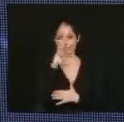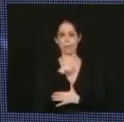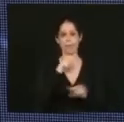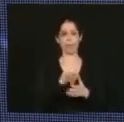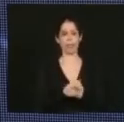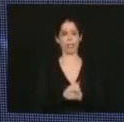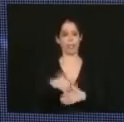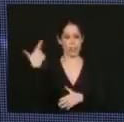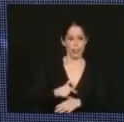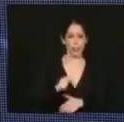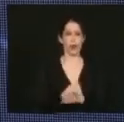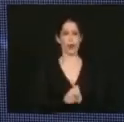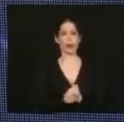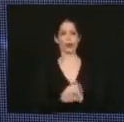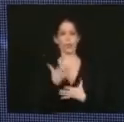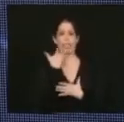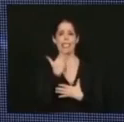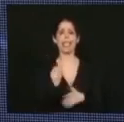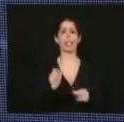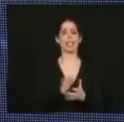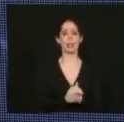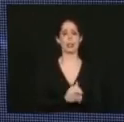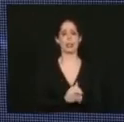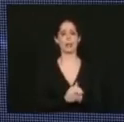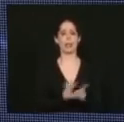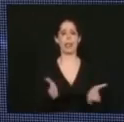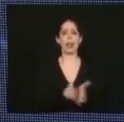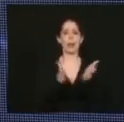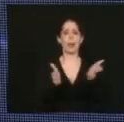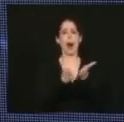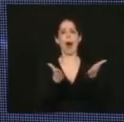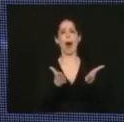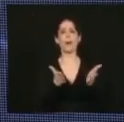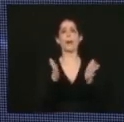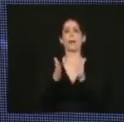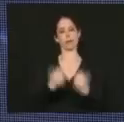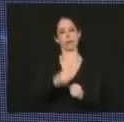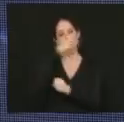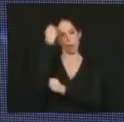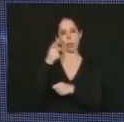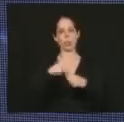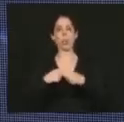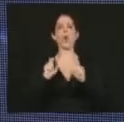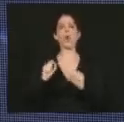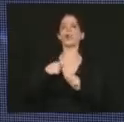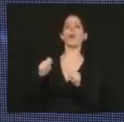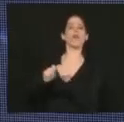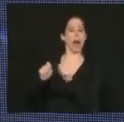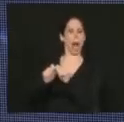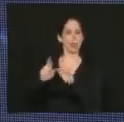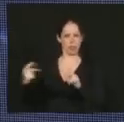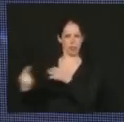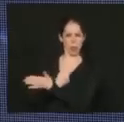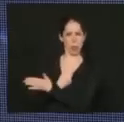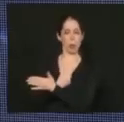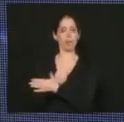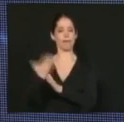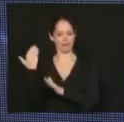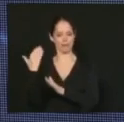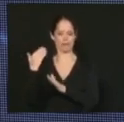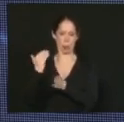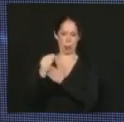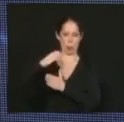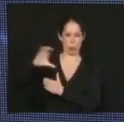que nós tenhamos mais uma vez crianças em situação de vulnerabilidade Na sinaleira de Porto Alegre no início de Março logo o que é pandemia